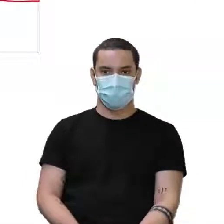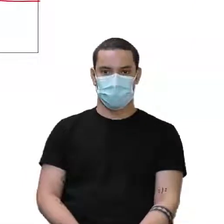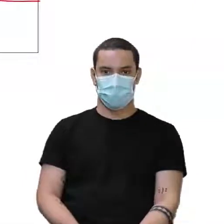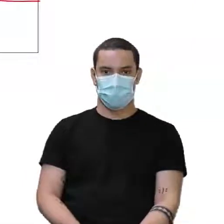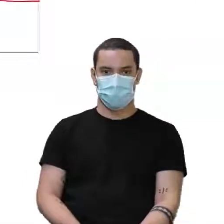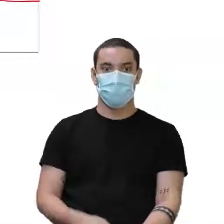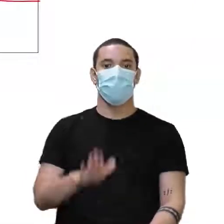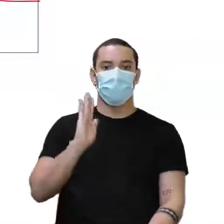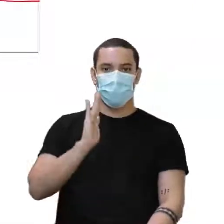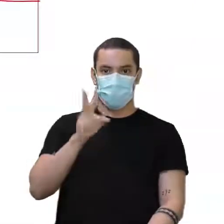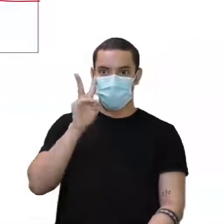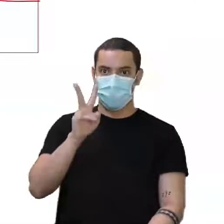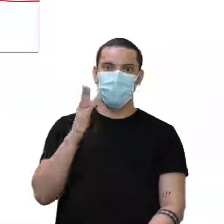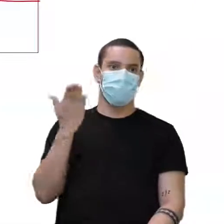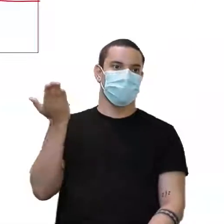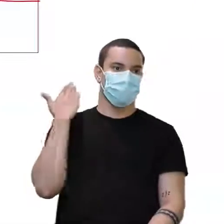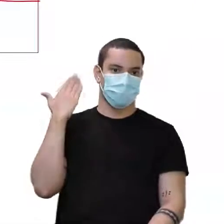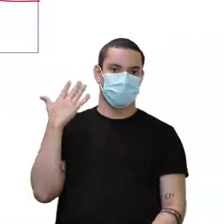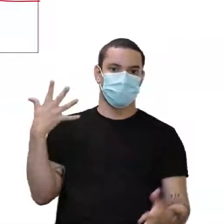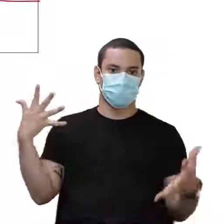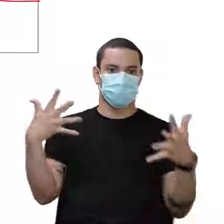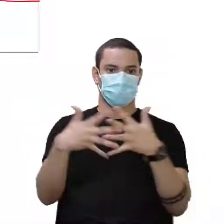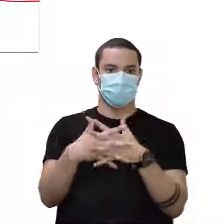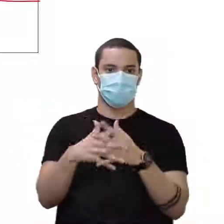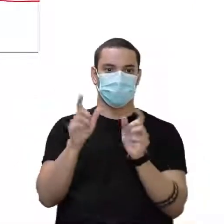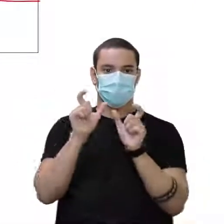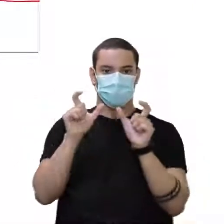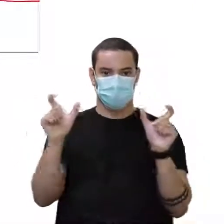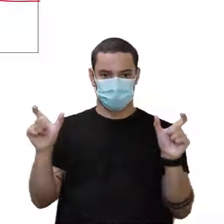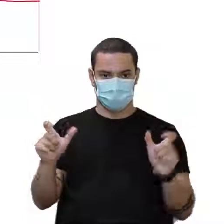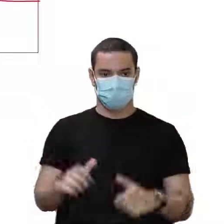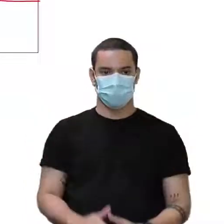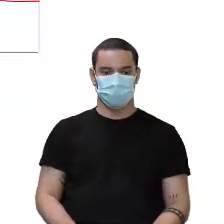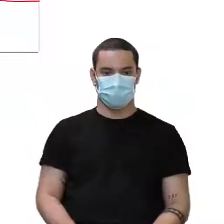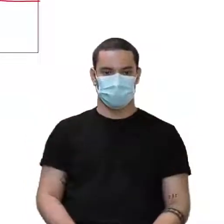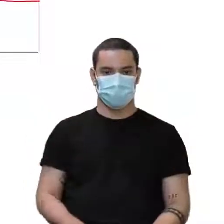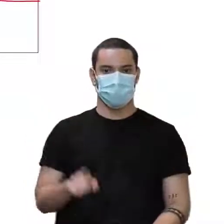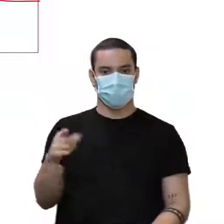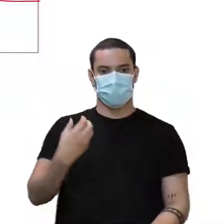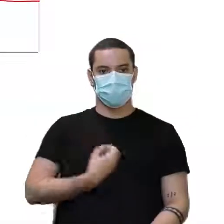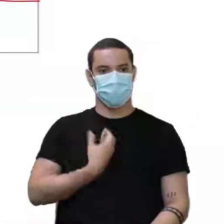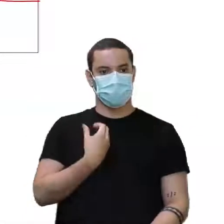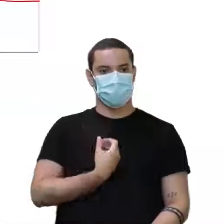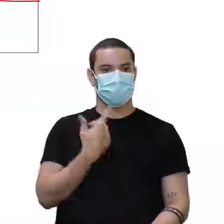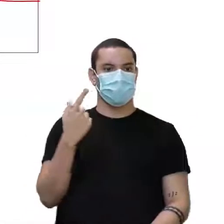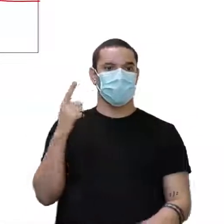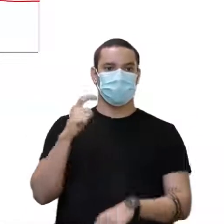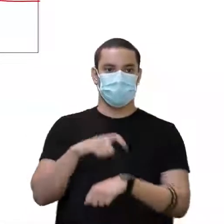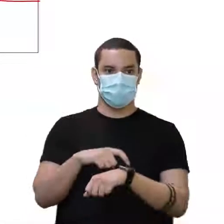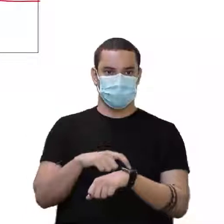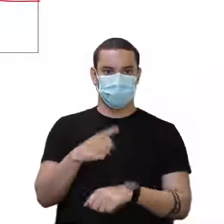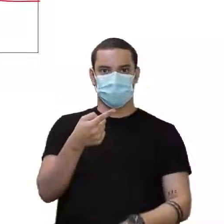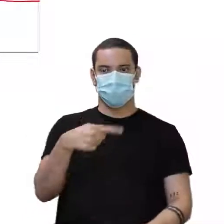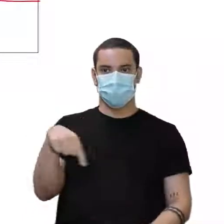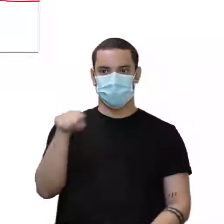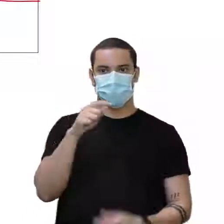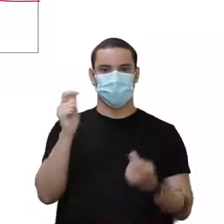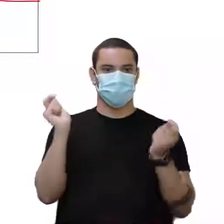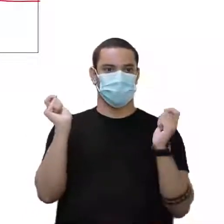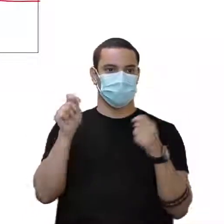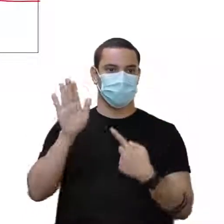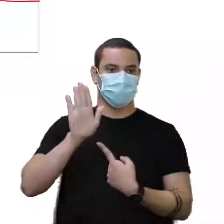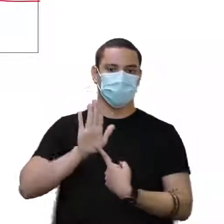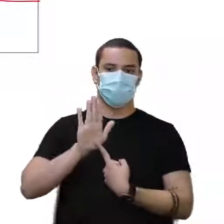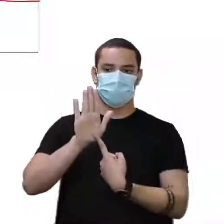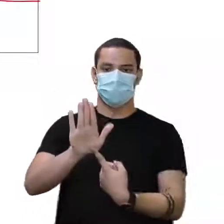aquele ago, lá nas nossas confusing words. Então, essas são as expressões de tempo que você